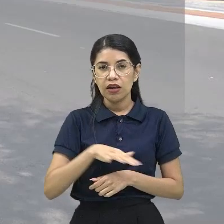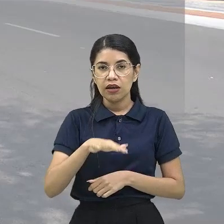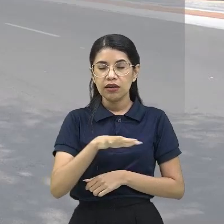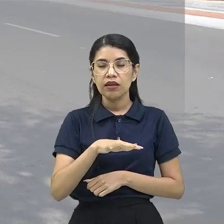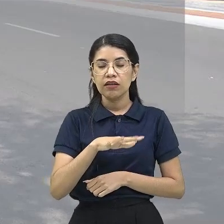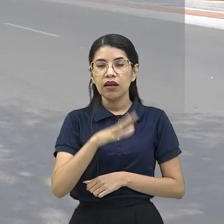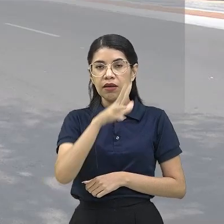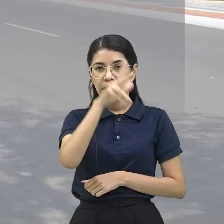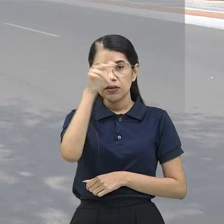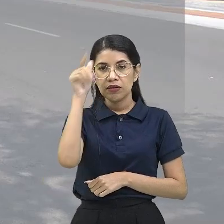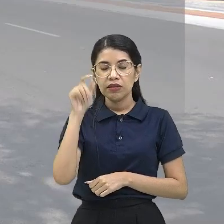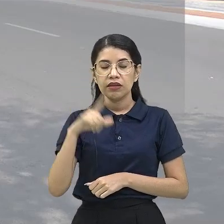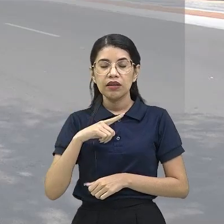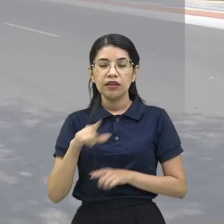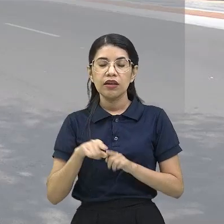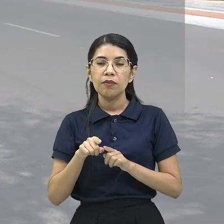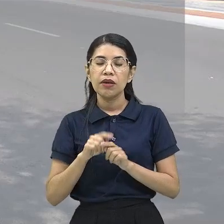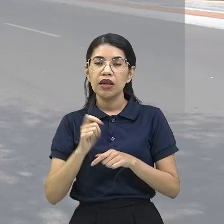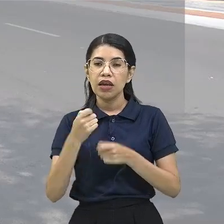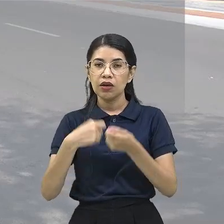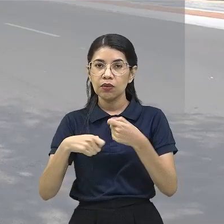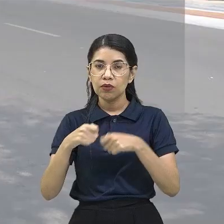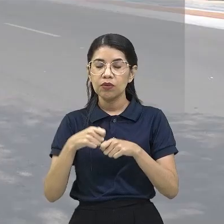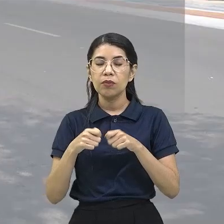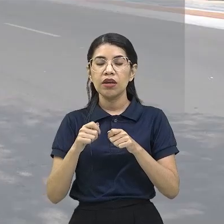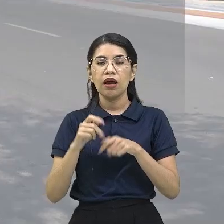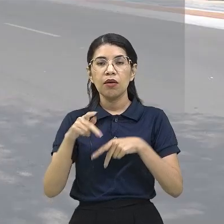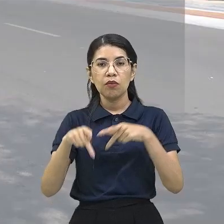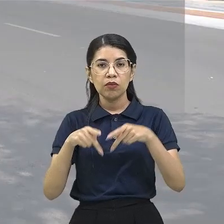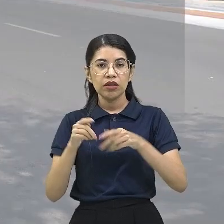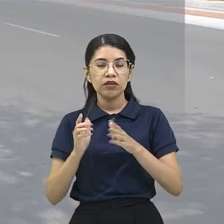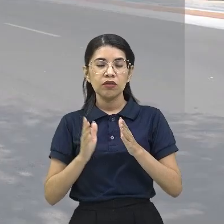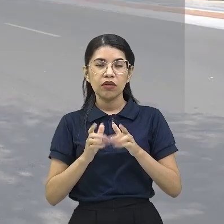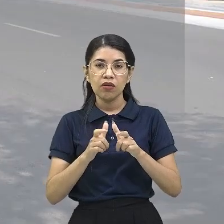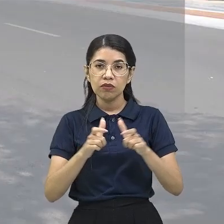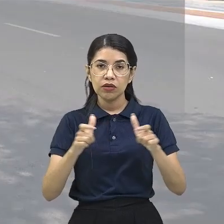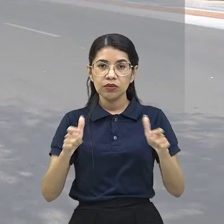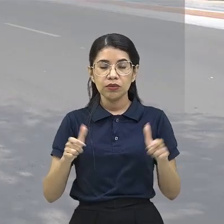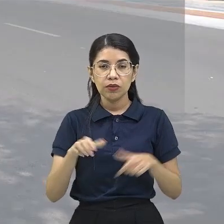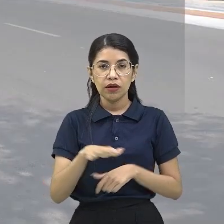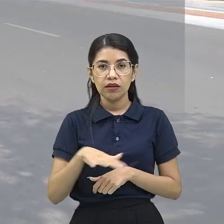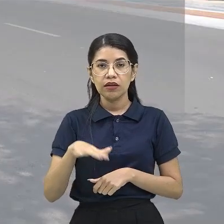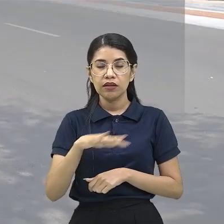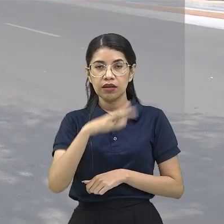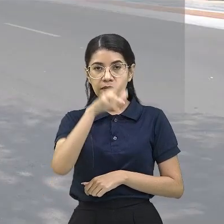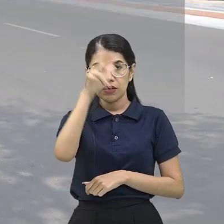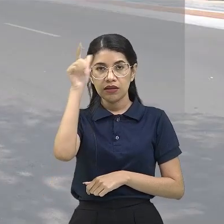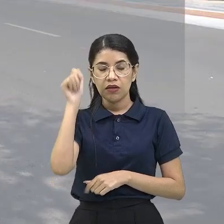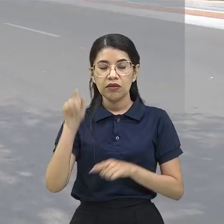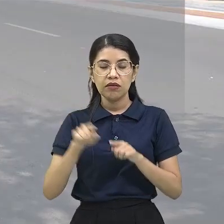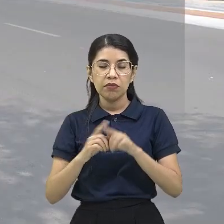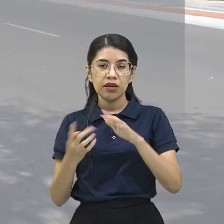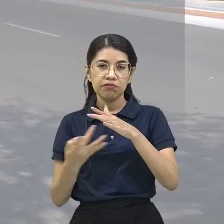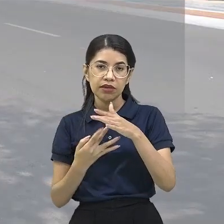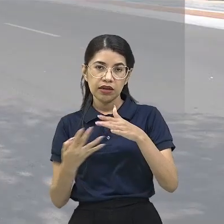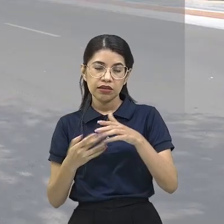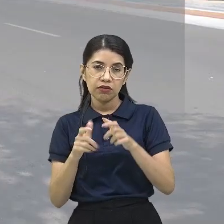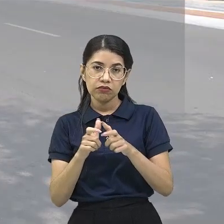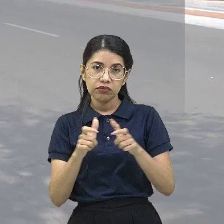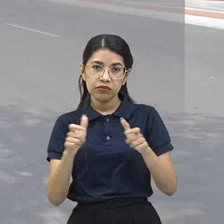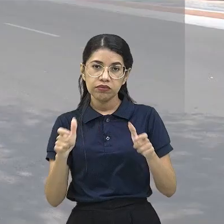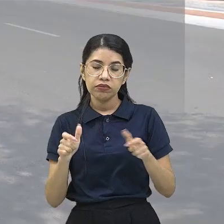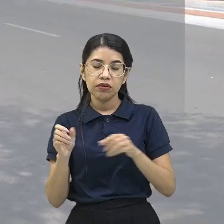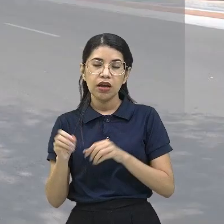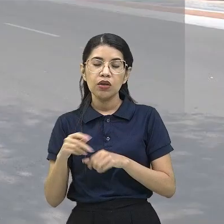nós temos concentração econômica e populacional em Manaus, né? E a gente vai observar também esse processo de migração